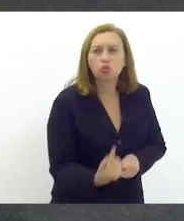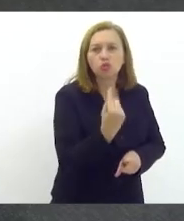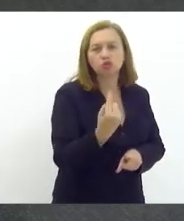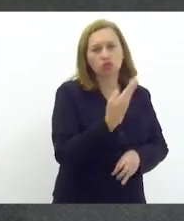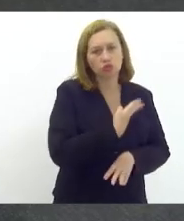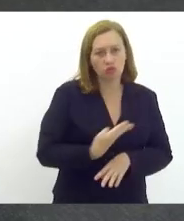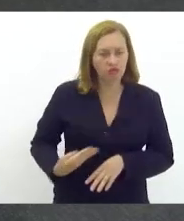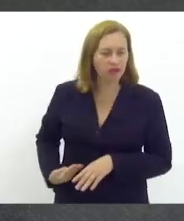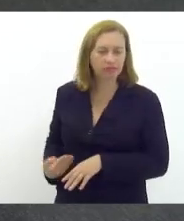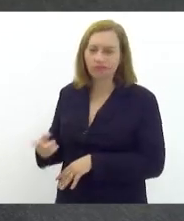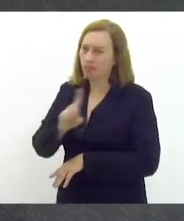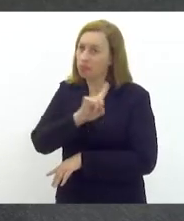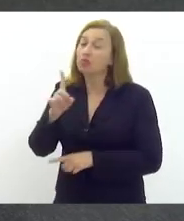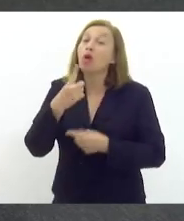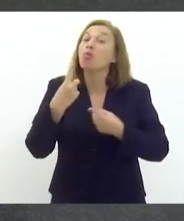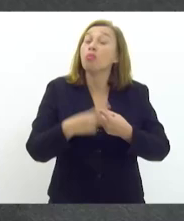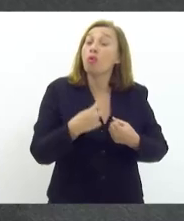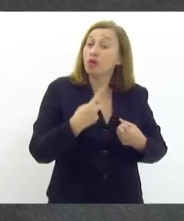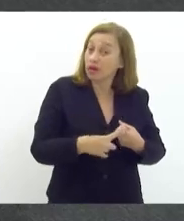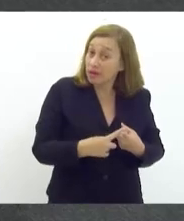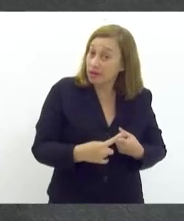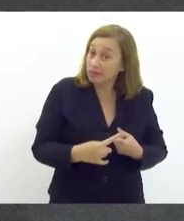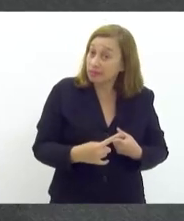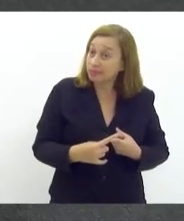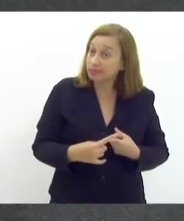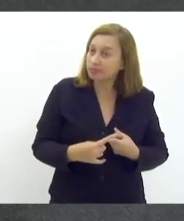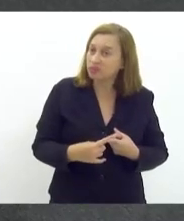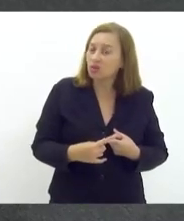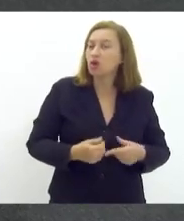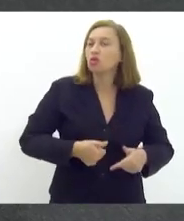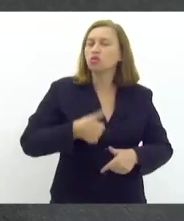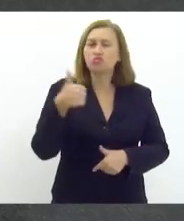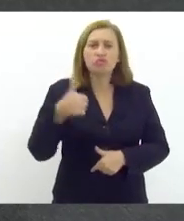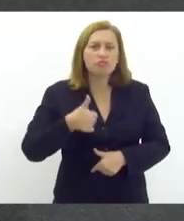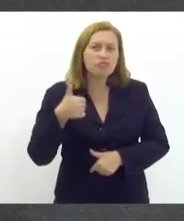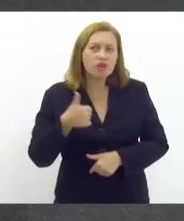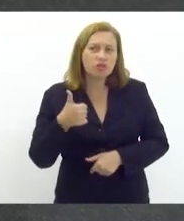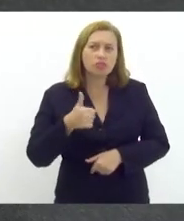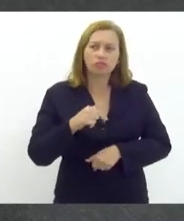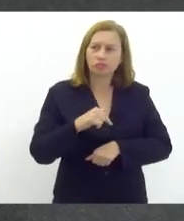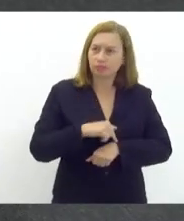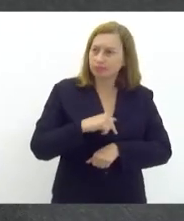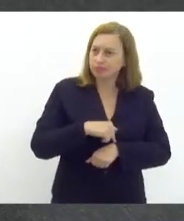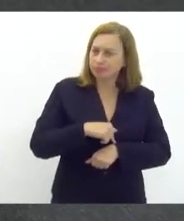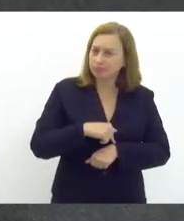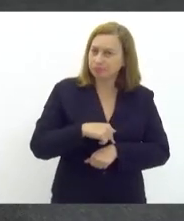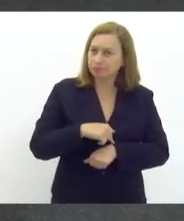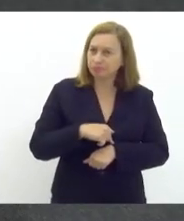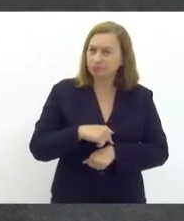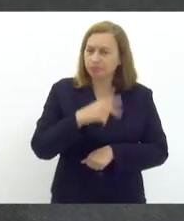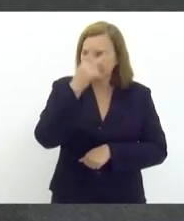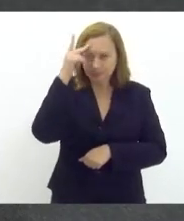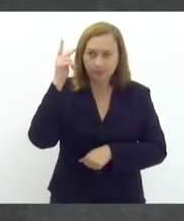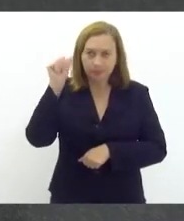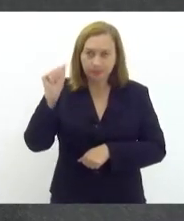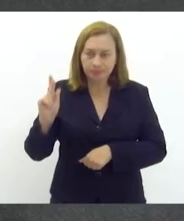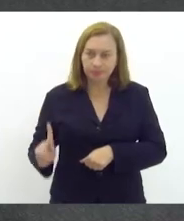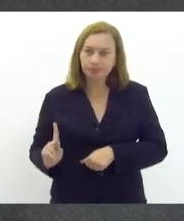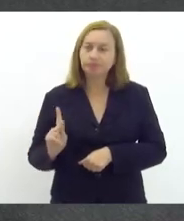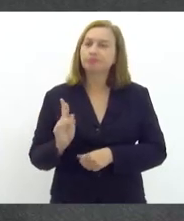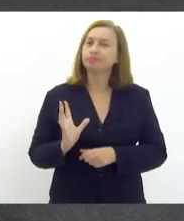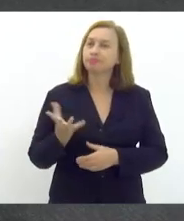governo porque inclusive no primeiro momento né as pensionistas